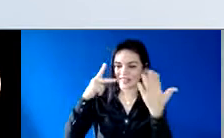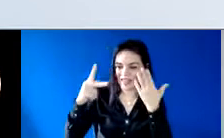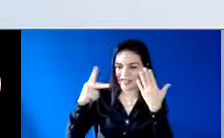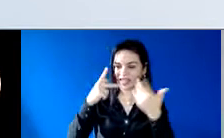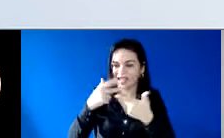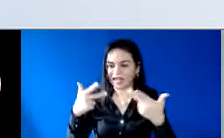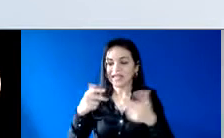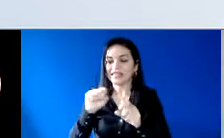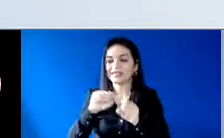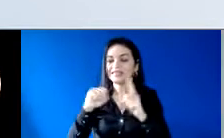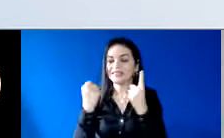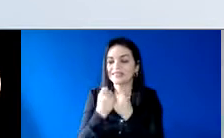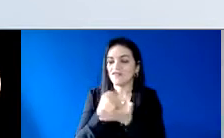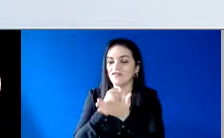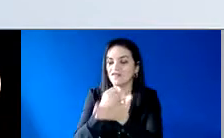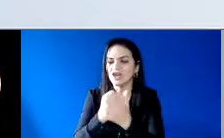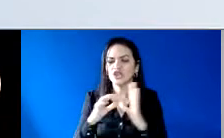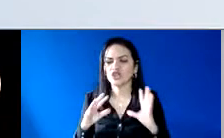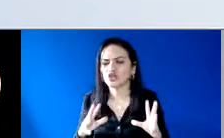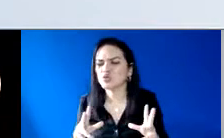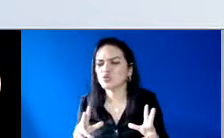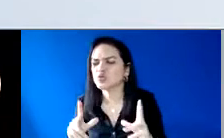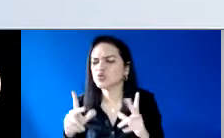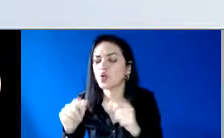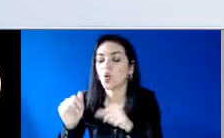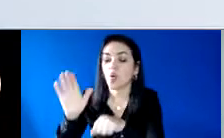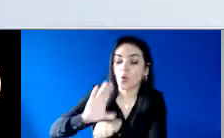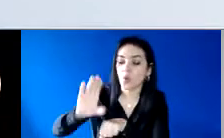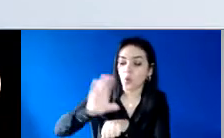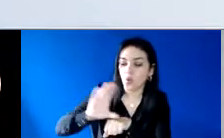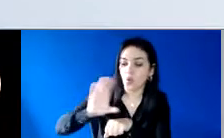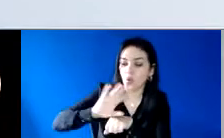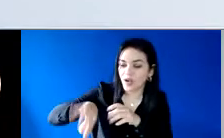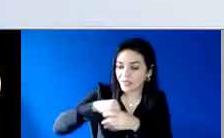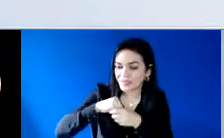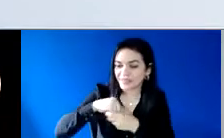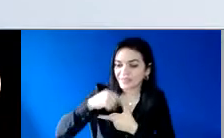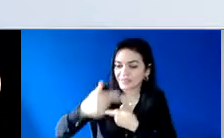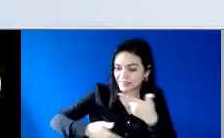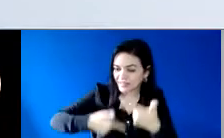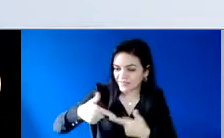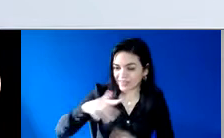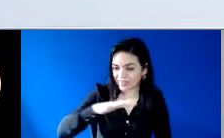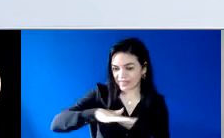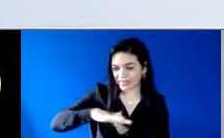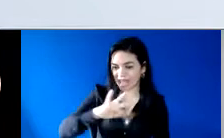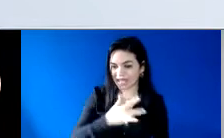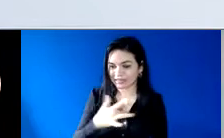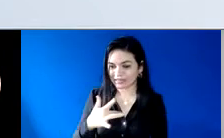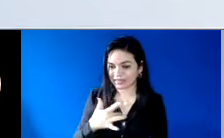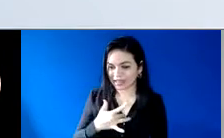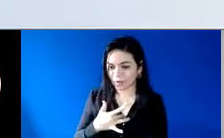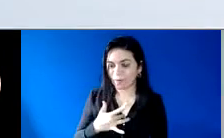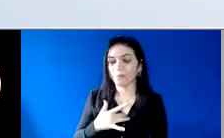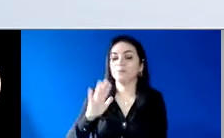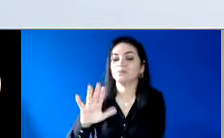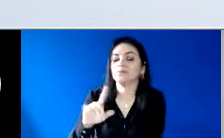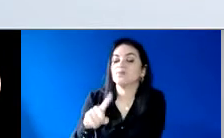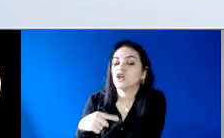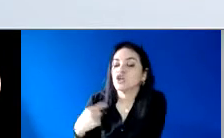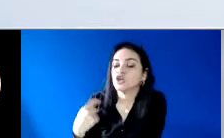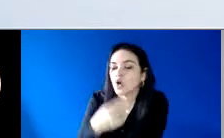serviço social, todos esses cursos que envolvem os serviços e ações da área da saúde, a gente acha que